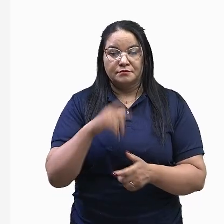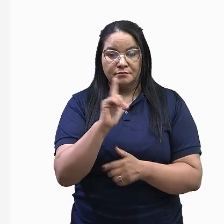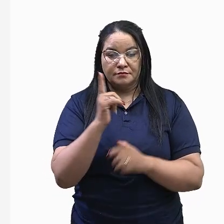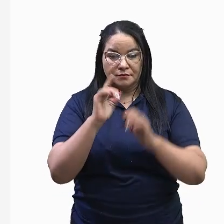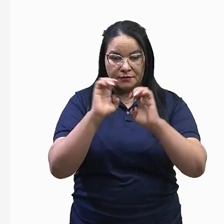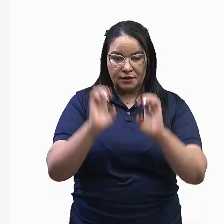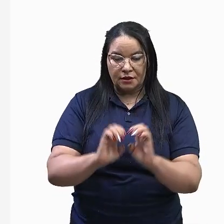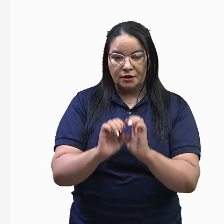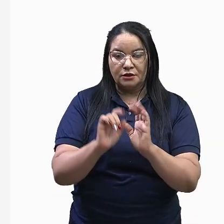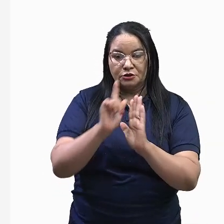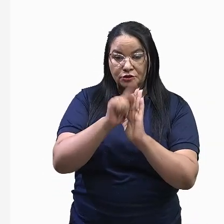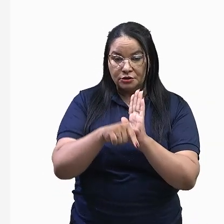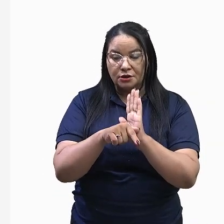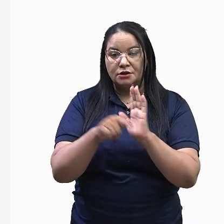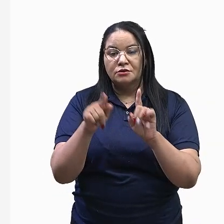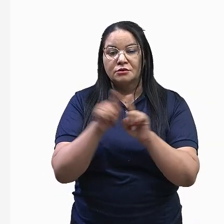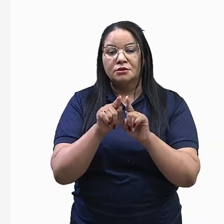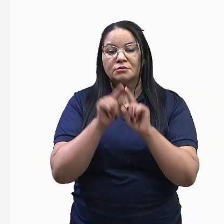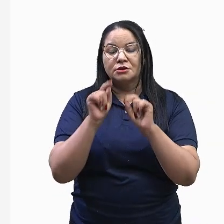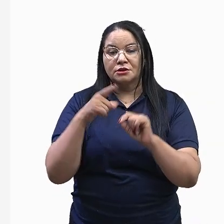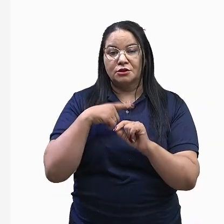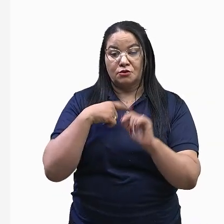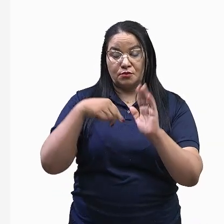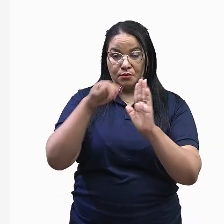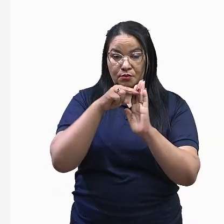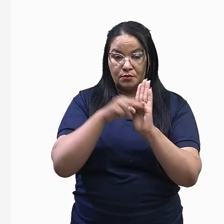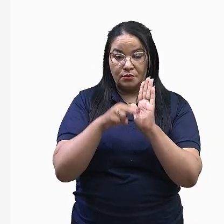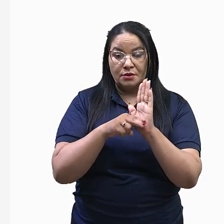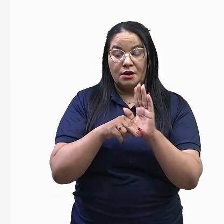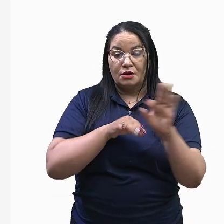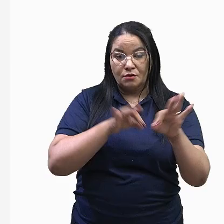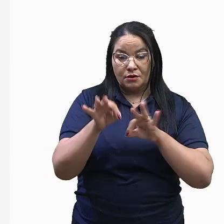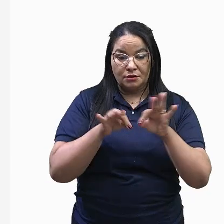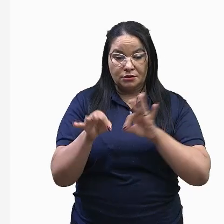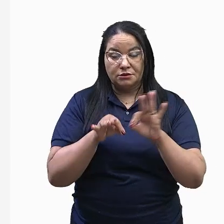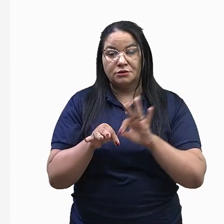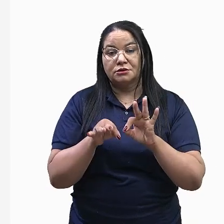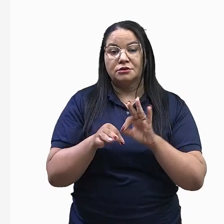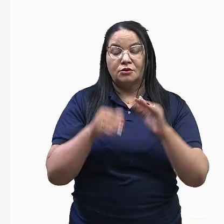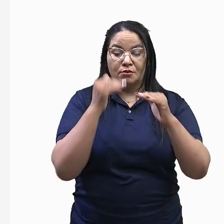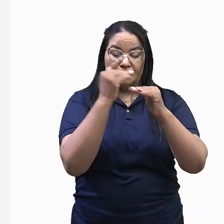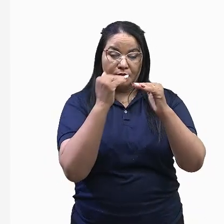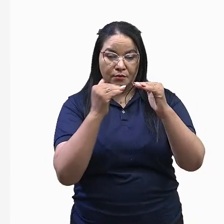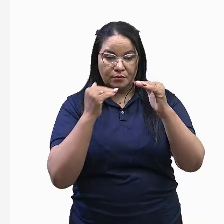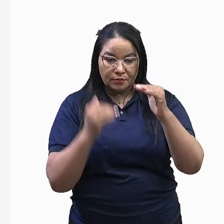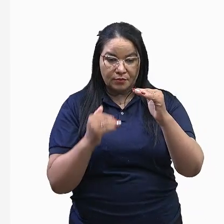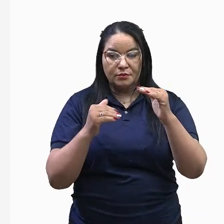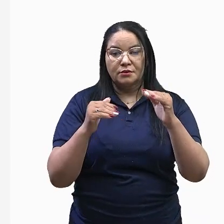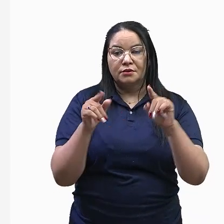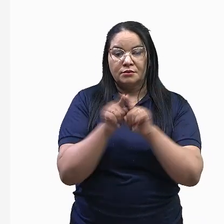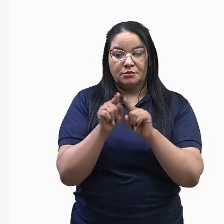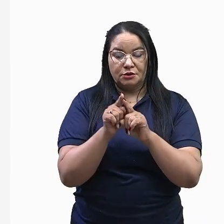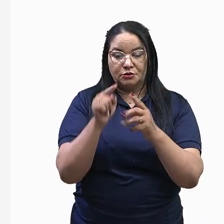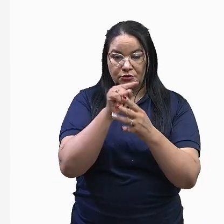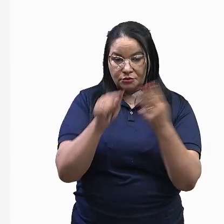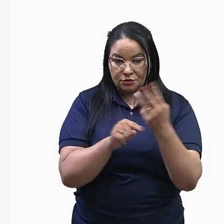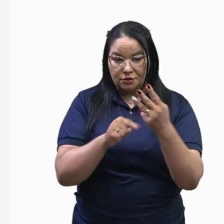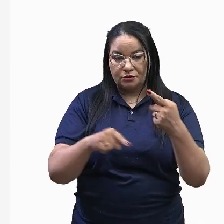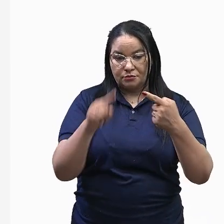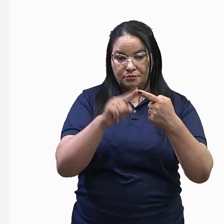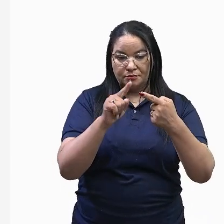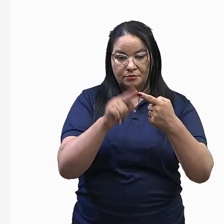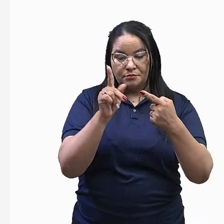normativo, né? Os textos normativos seguem uma organização lógica e hierárquica, dividida em 3 partes. Nós temos a